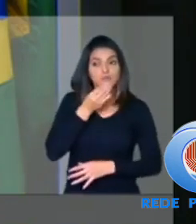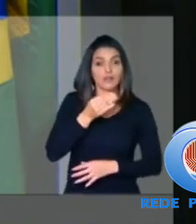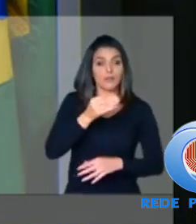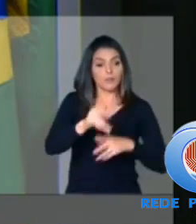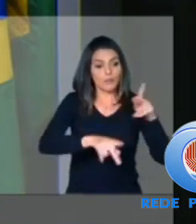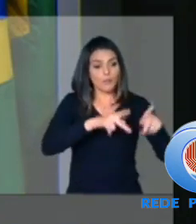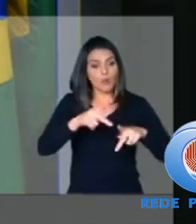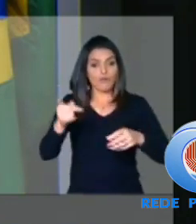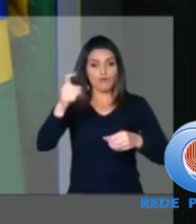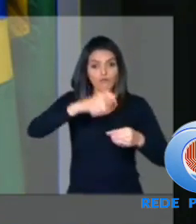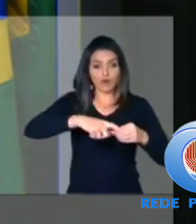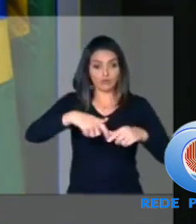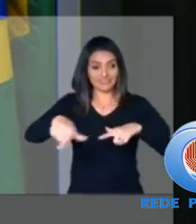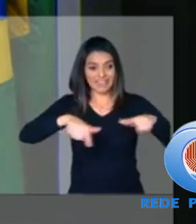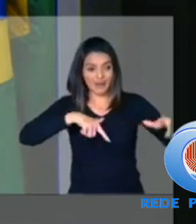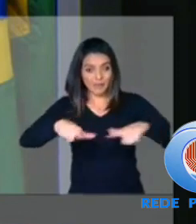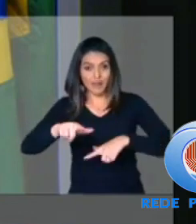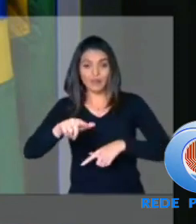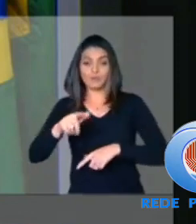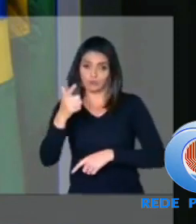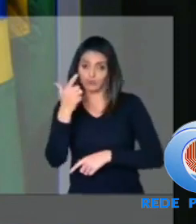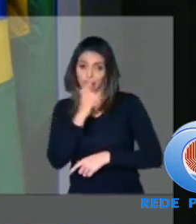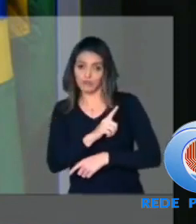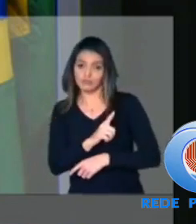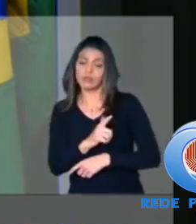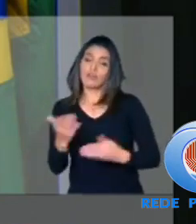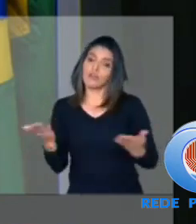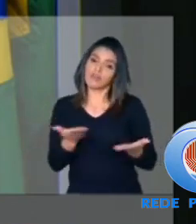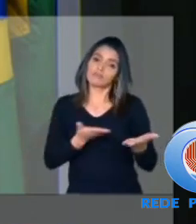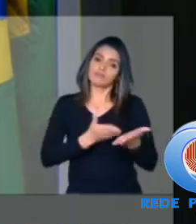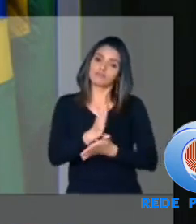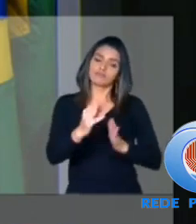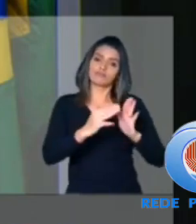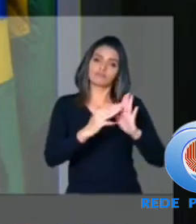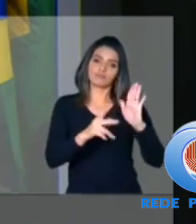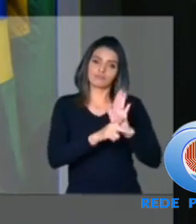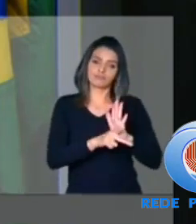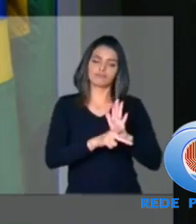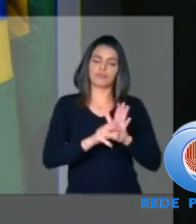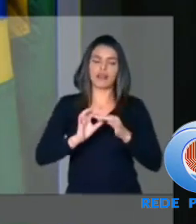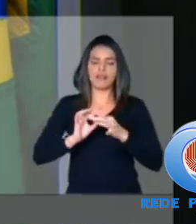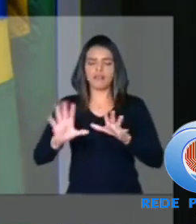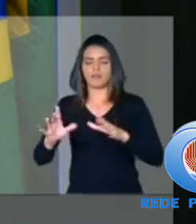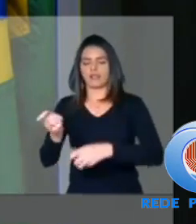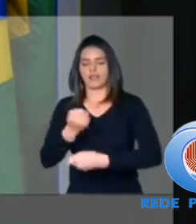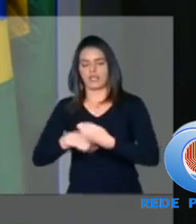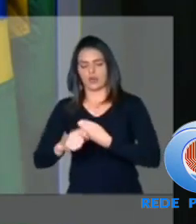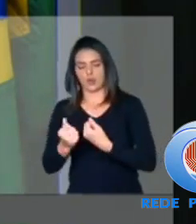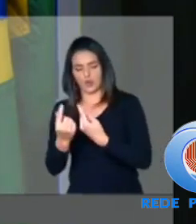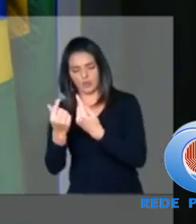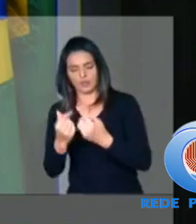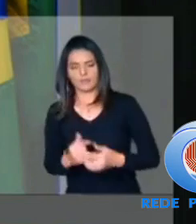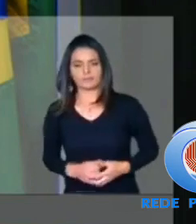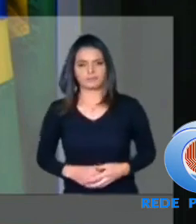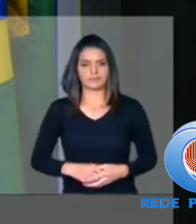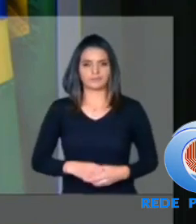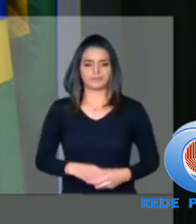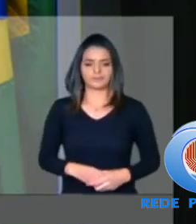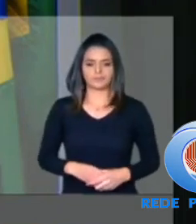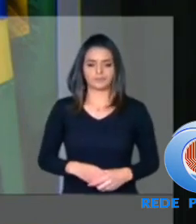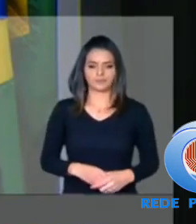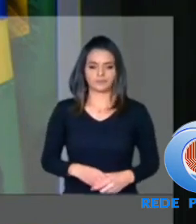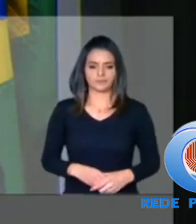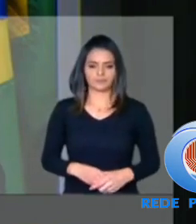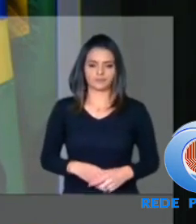nessa noite aprovemos o texto mérito da MP da Liberdade Econômica. E eu acredito que